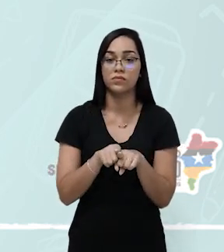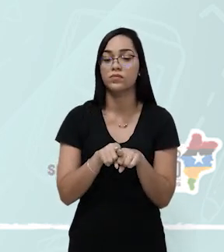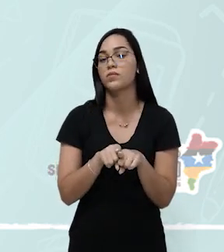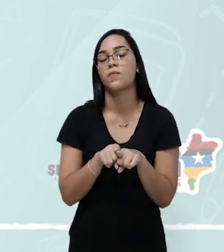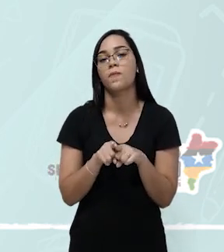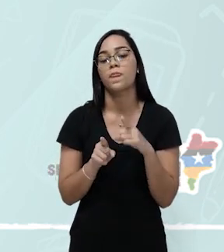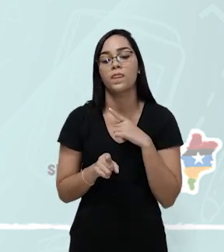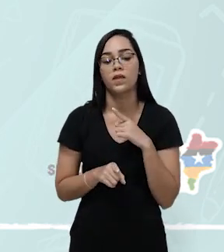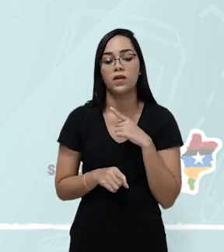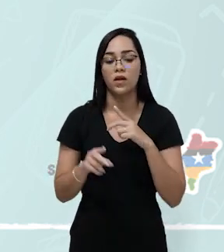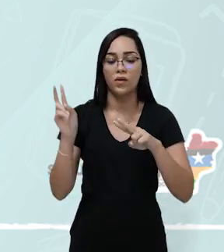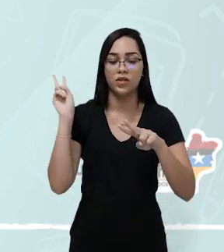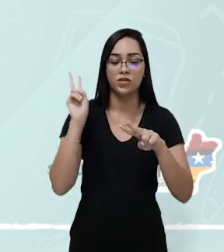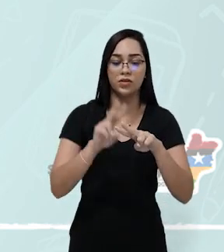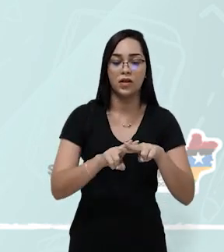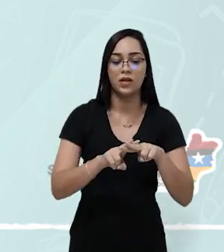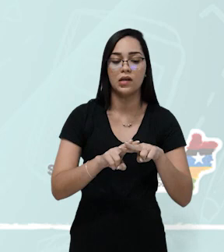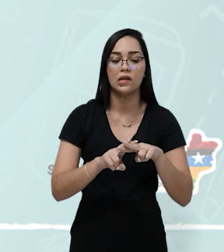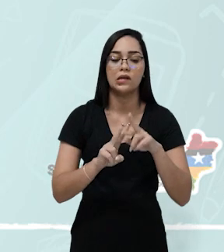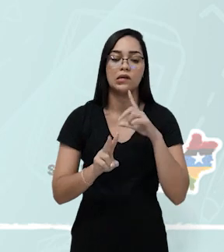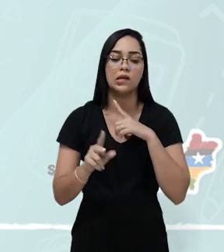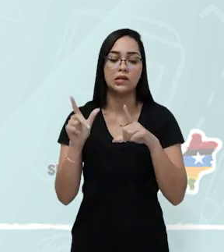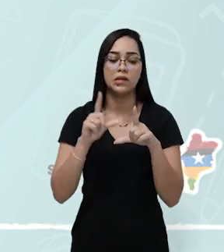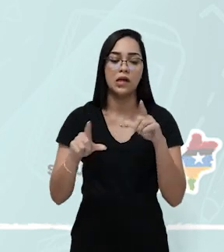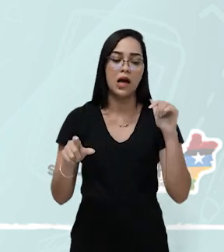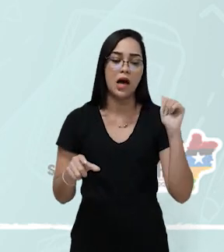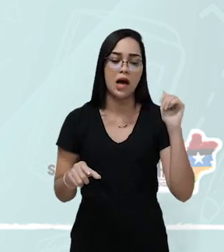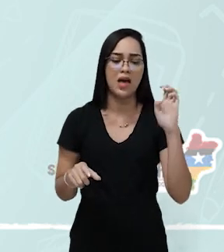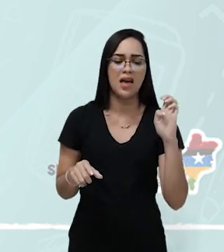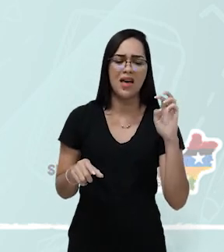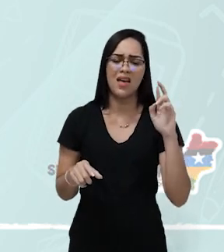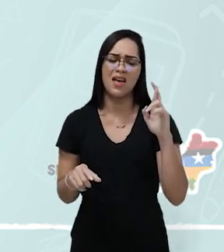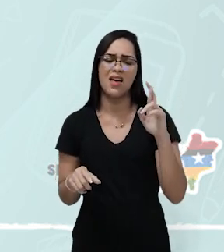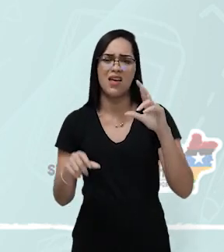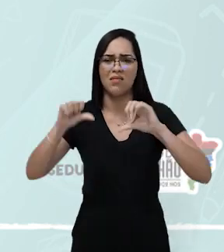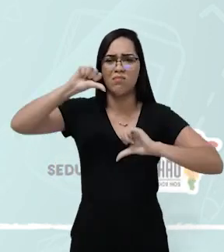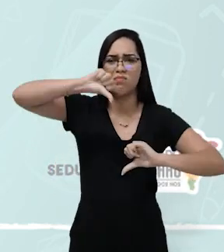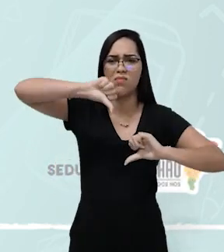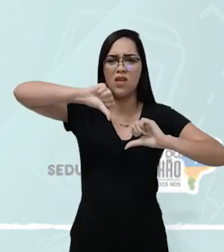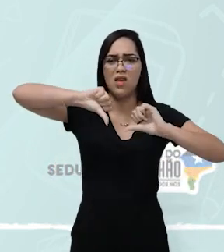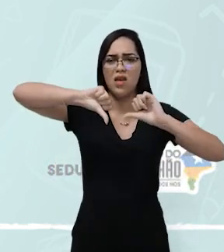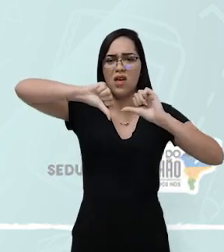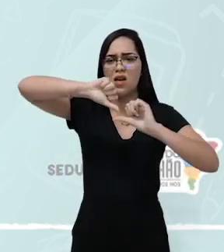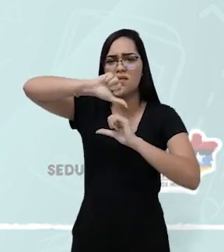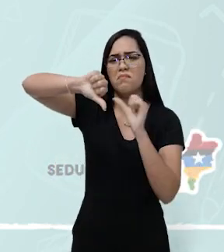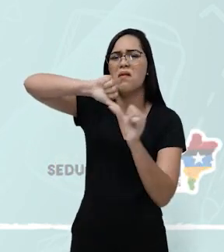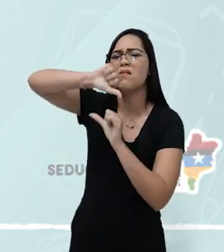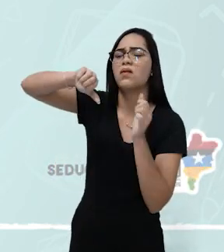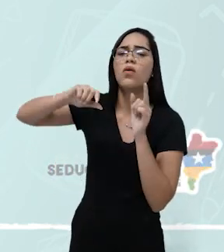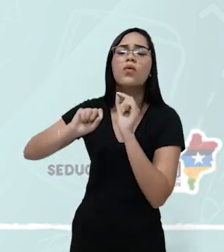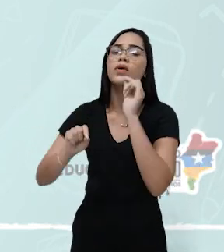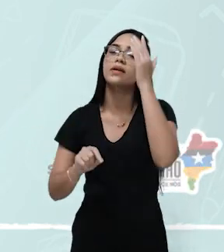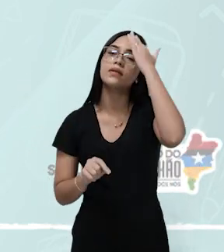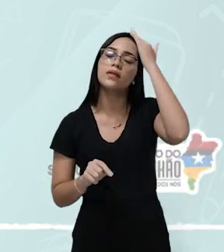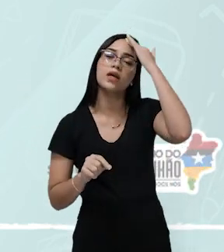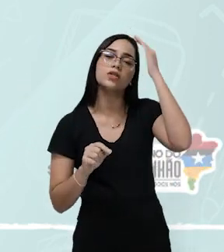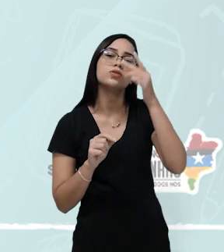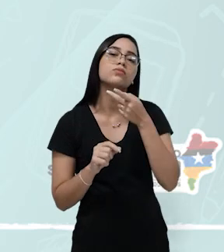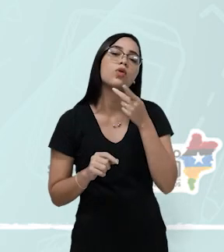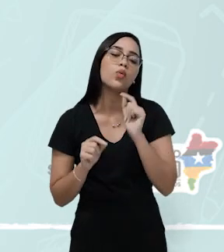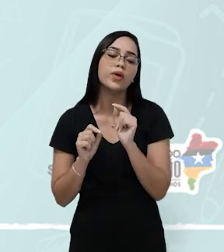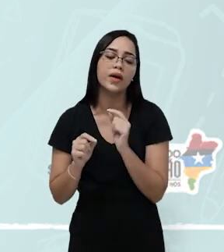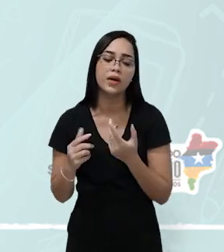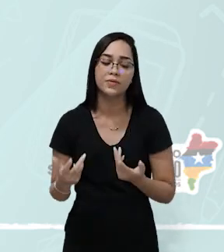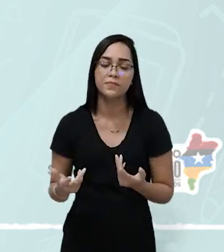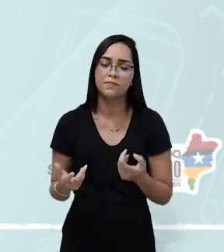né? Tem o hashtag, tem as letras A, R, são de cabeça para baixo. Aqui, o que você entende numa figura como